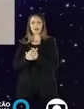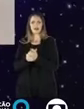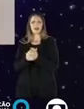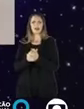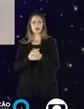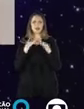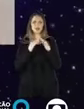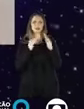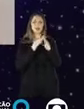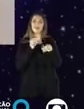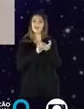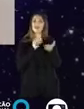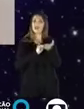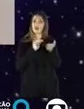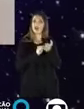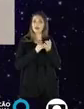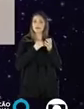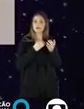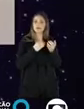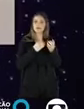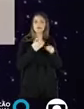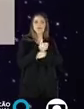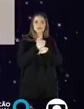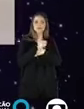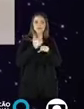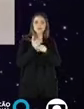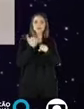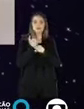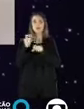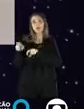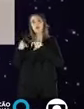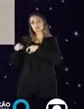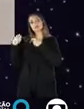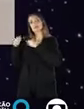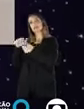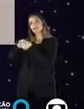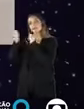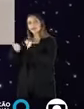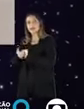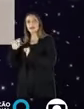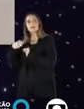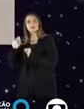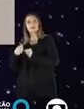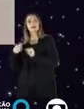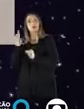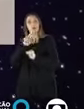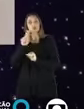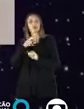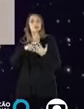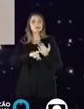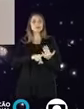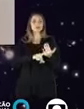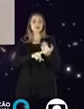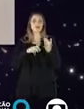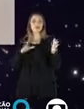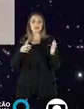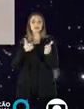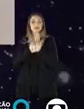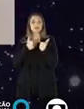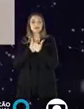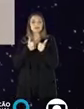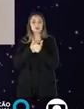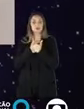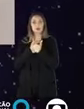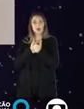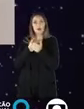a falta de mão de obra, o produtor está tendo que se adaptar e está tendo que ficar mais digital. E eu acho que essa aceleração da adoção da tecnologia no